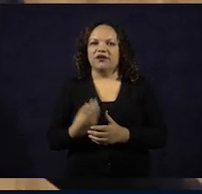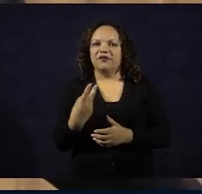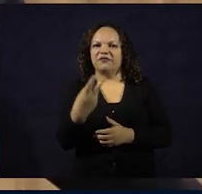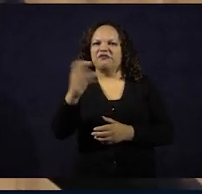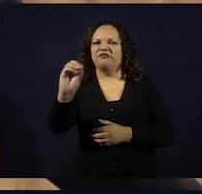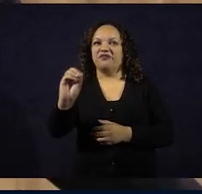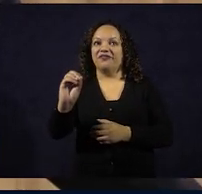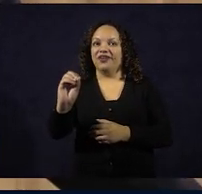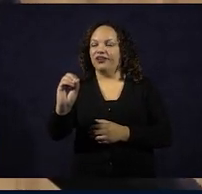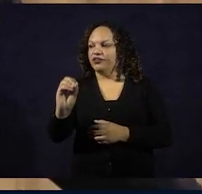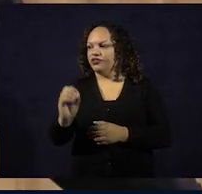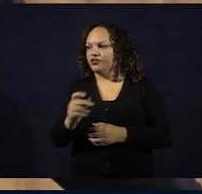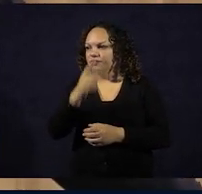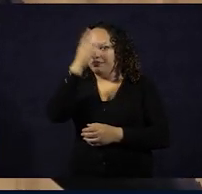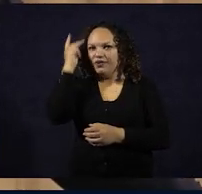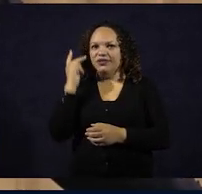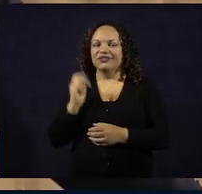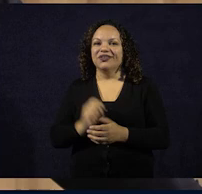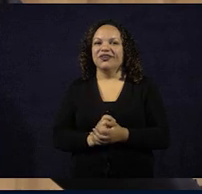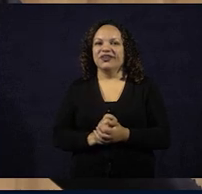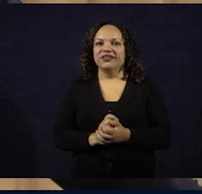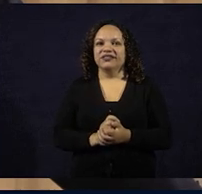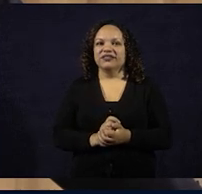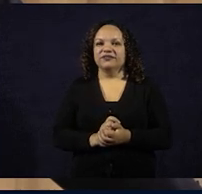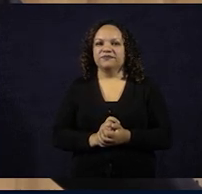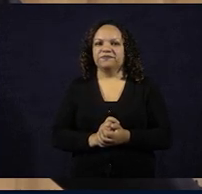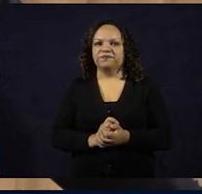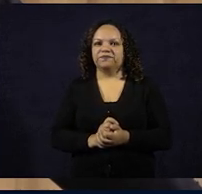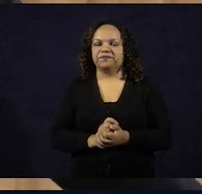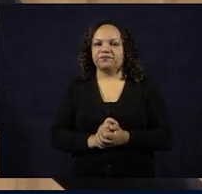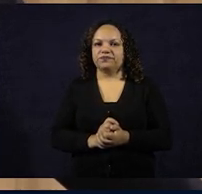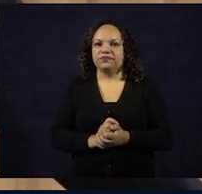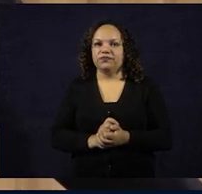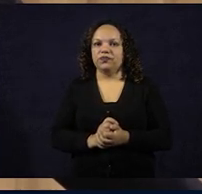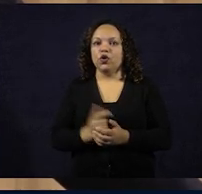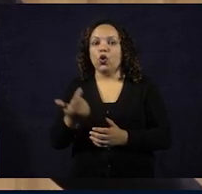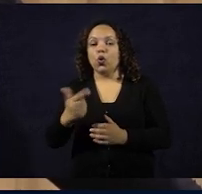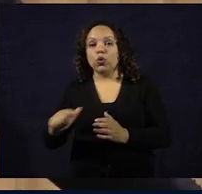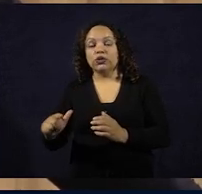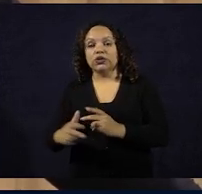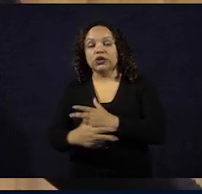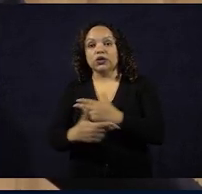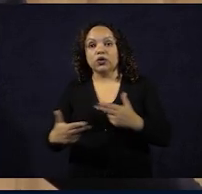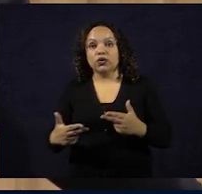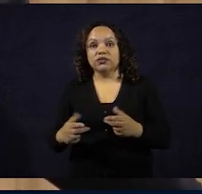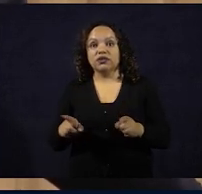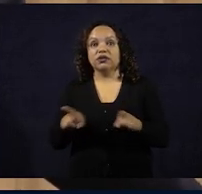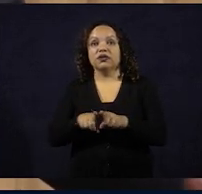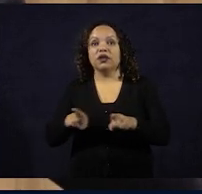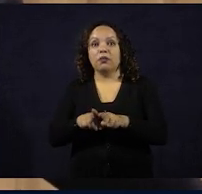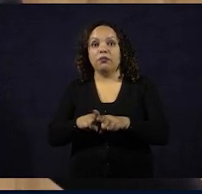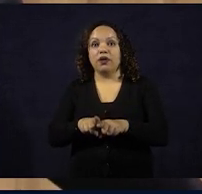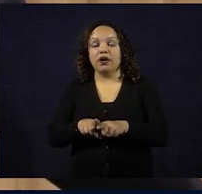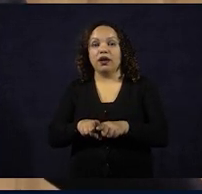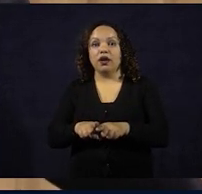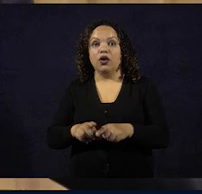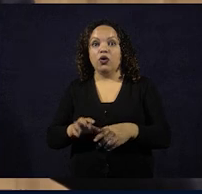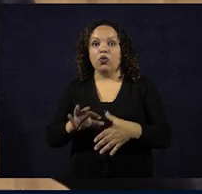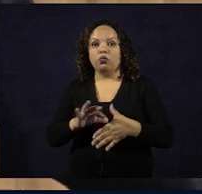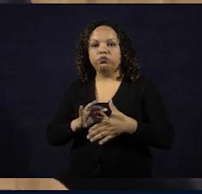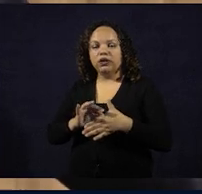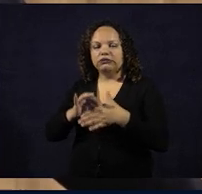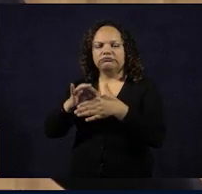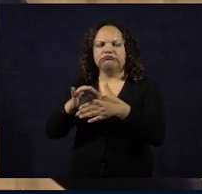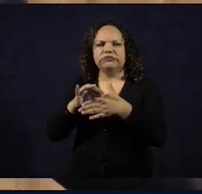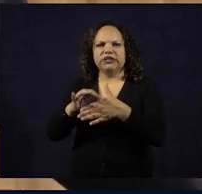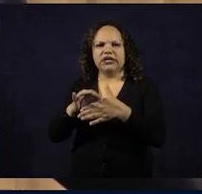20 ipoos na mesma janela Outro ponto importante foi uma governança já consolidada da empresa